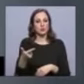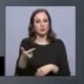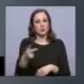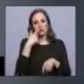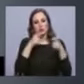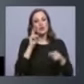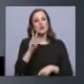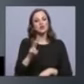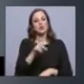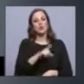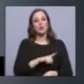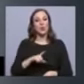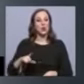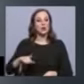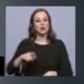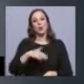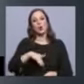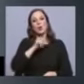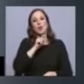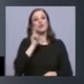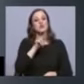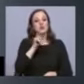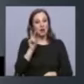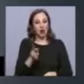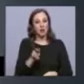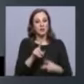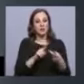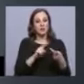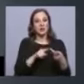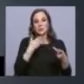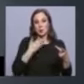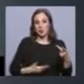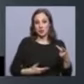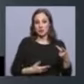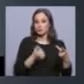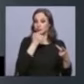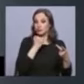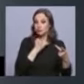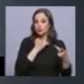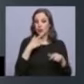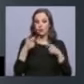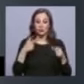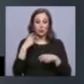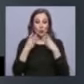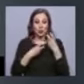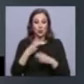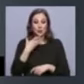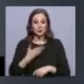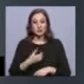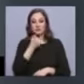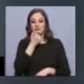que luanda é um sítio podem visitar podem ter uma experiência agradável porque não fumei procura uma experiência agradável